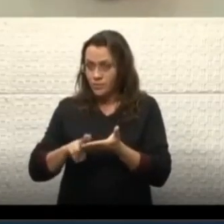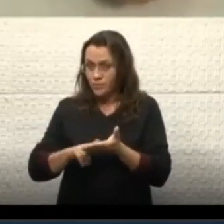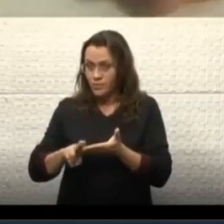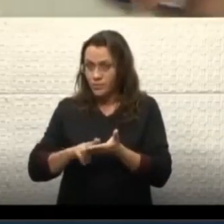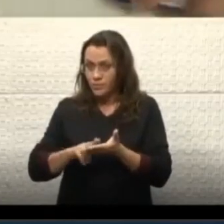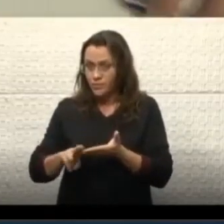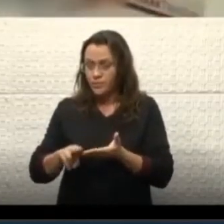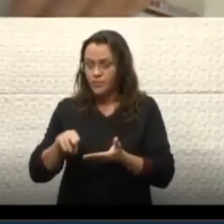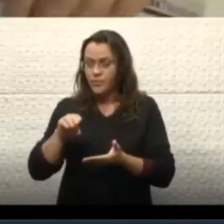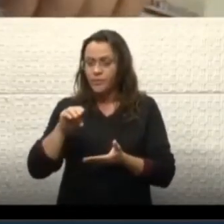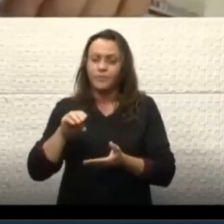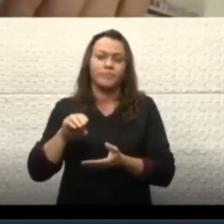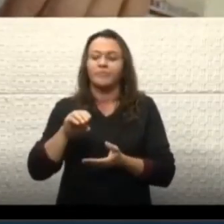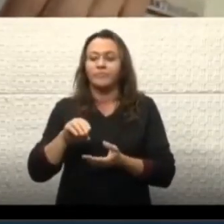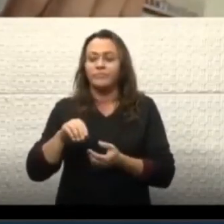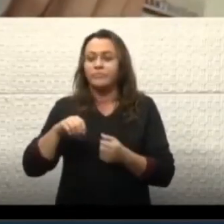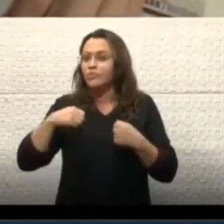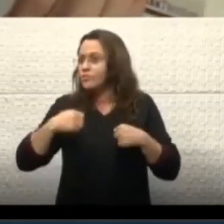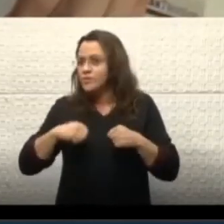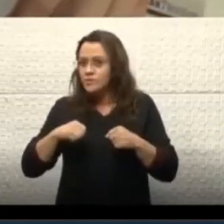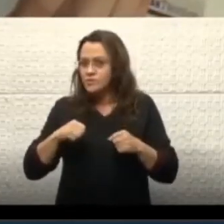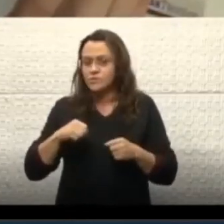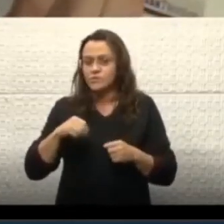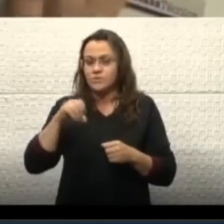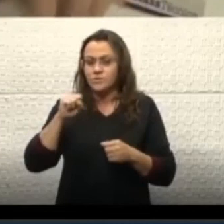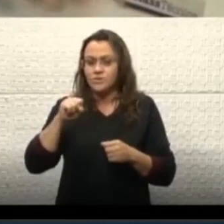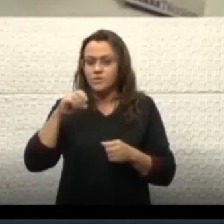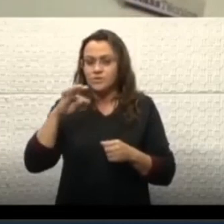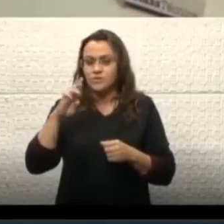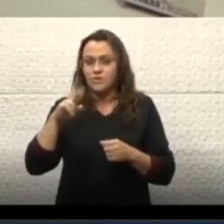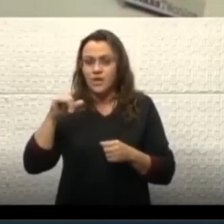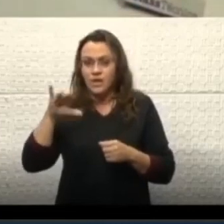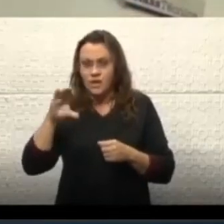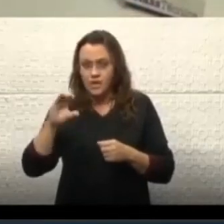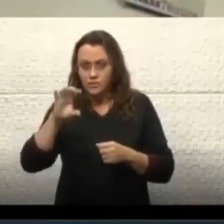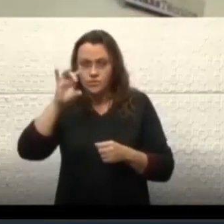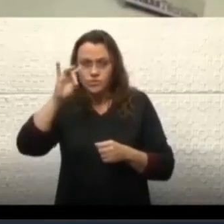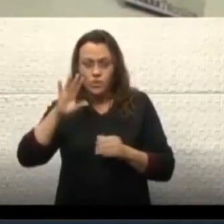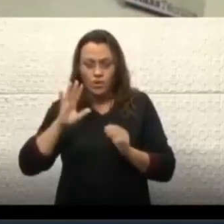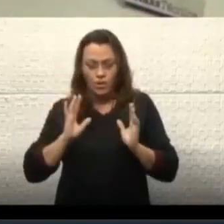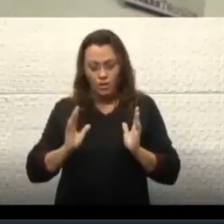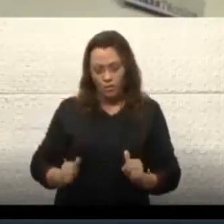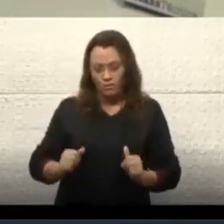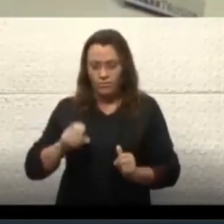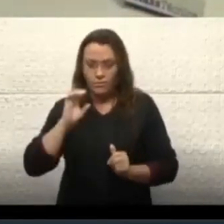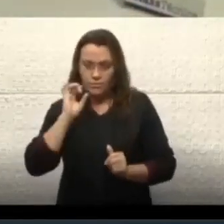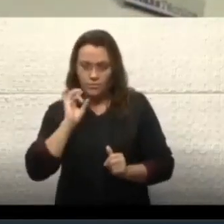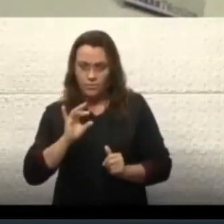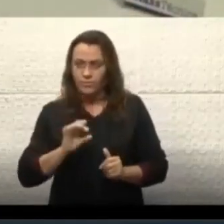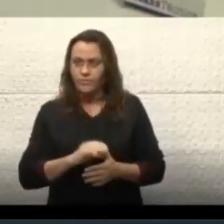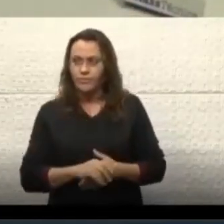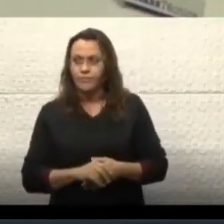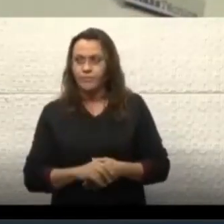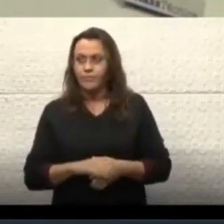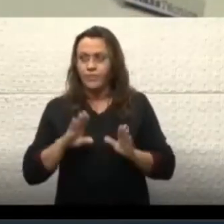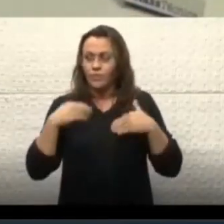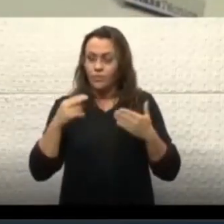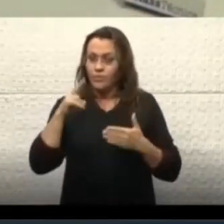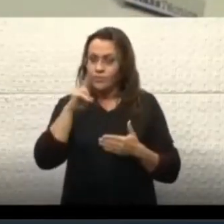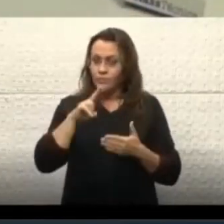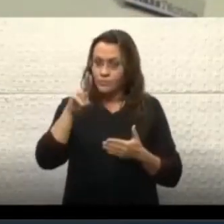ser lâmina estéril, tá? A lâmina tem que, entretanto, estar limpa. E aí, com a utilização de